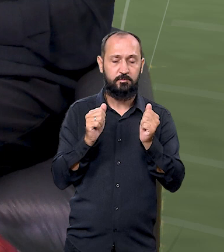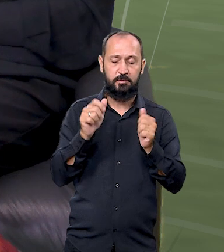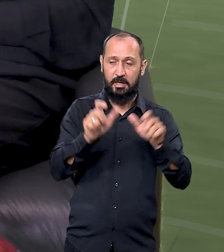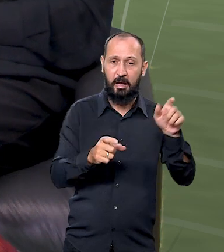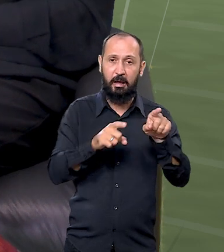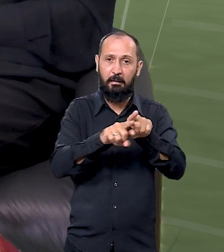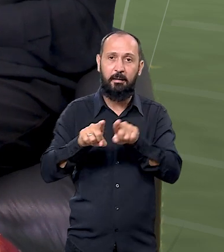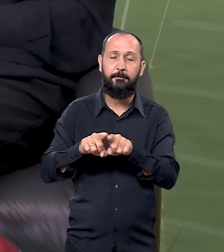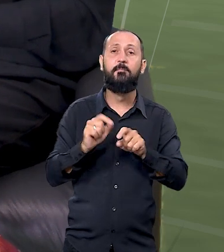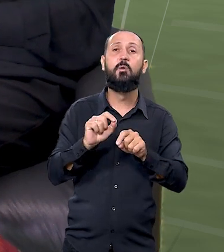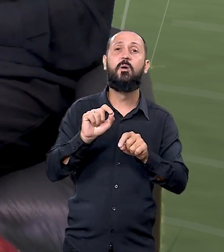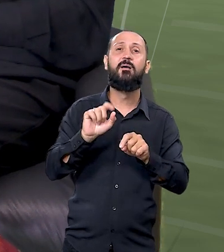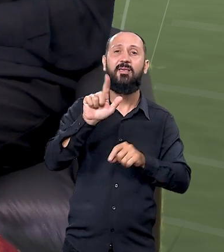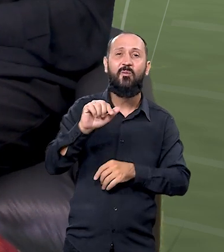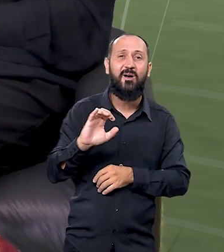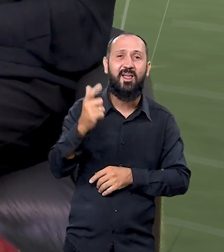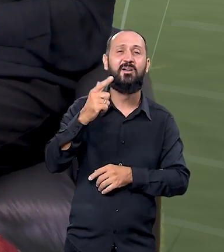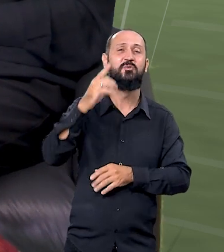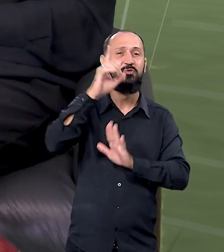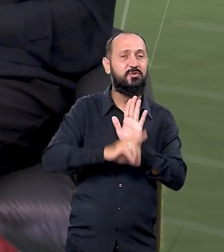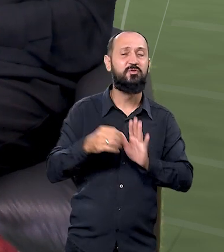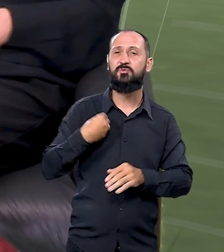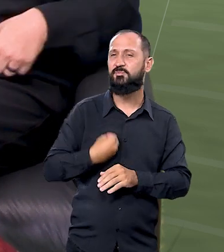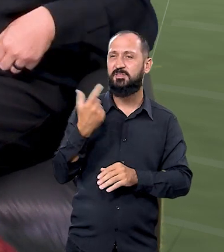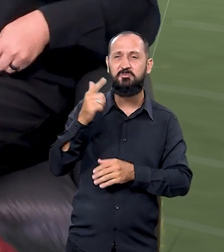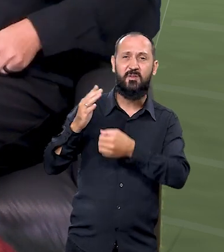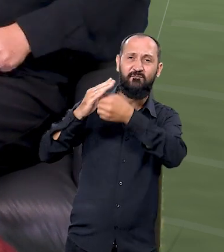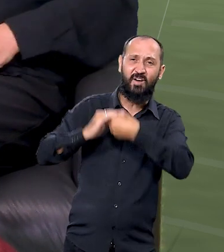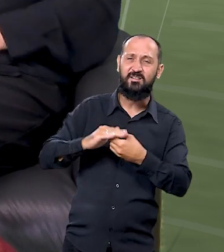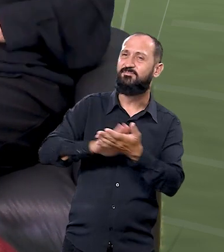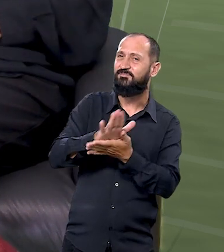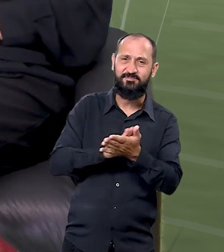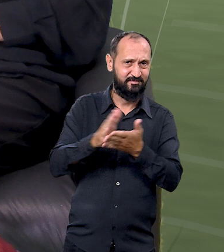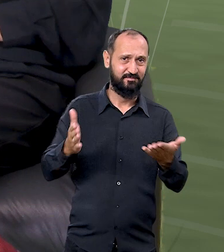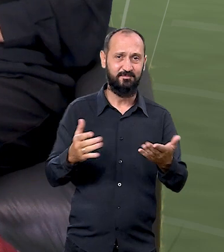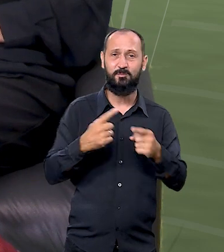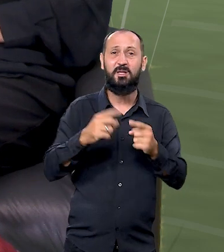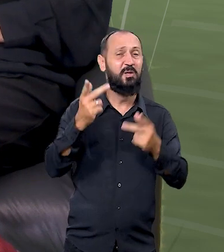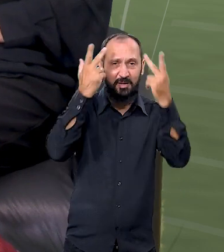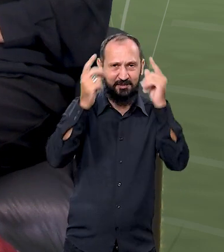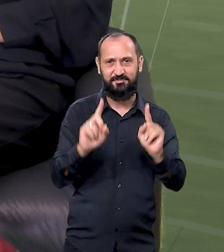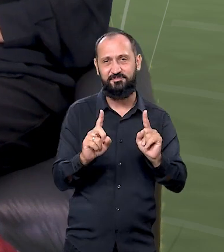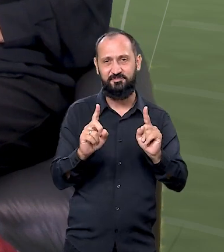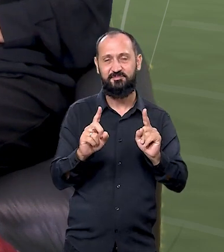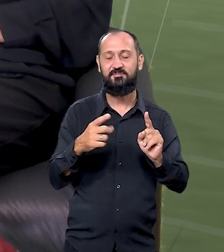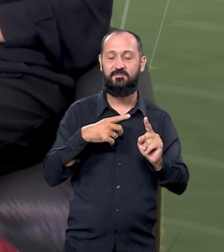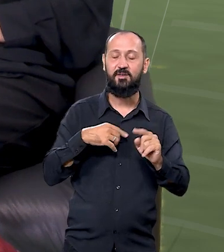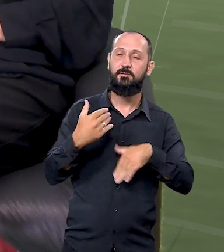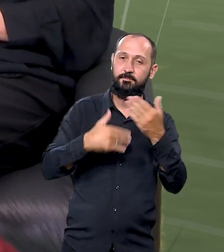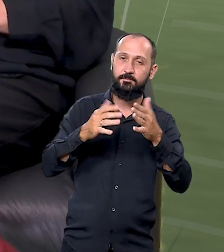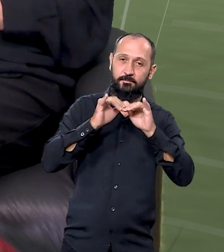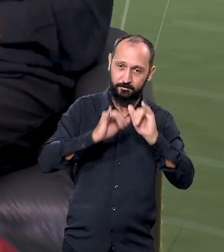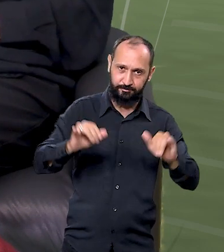violência, porque não é natural. Então, a gente vai estar desenvolvendo campanhas, tem a promoção desse selo e tem outras estratégias também que a gente quer